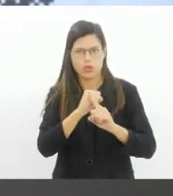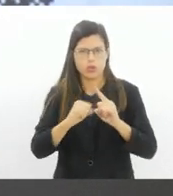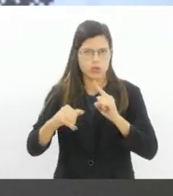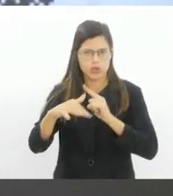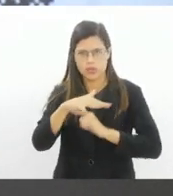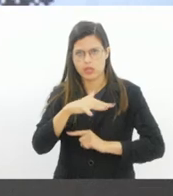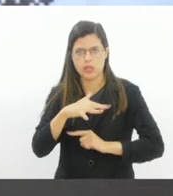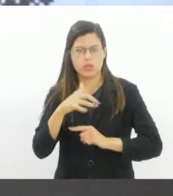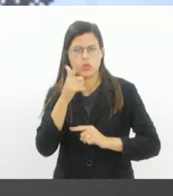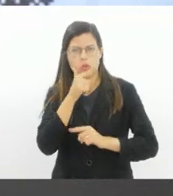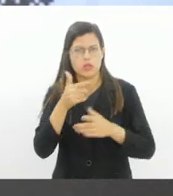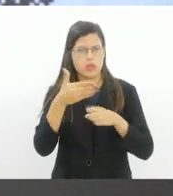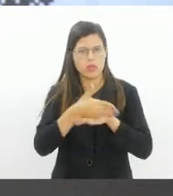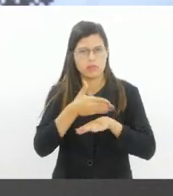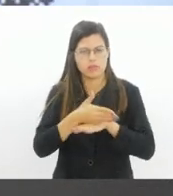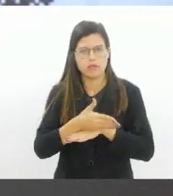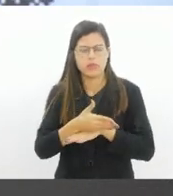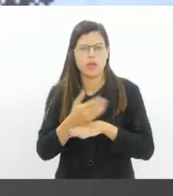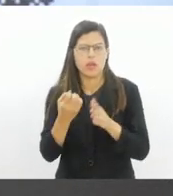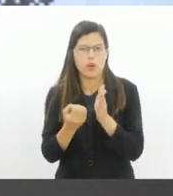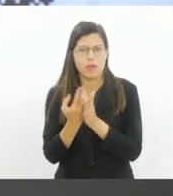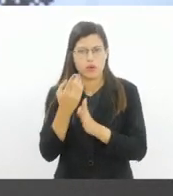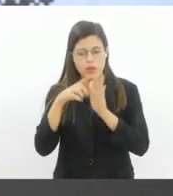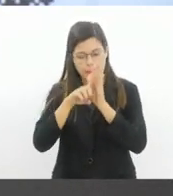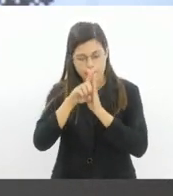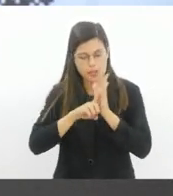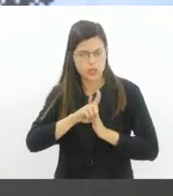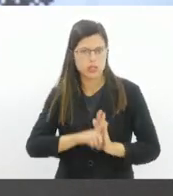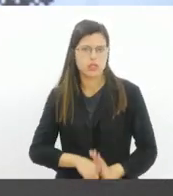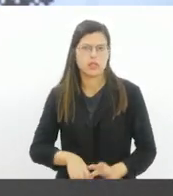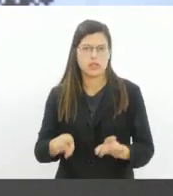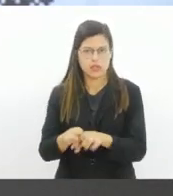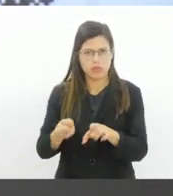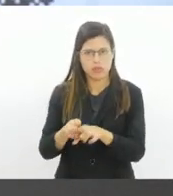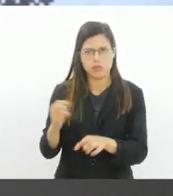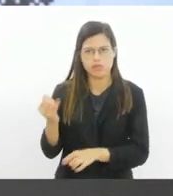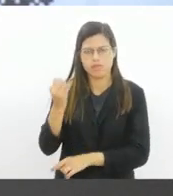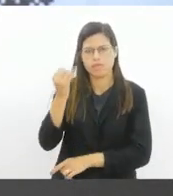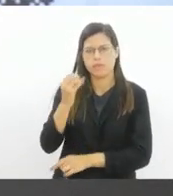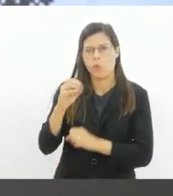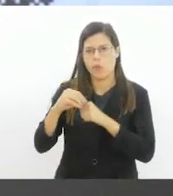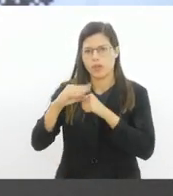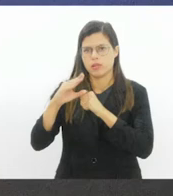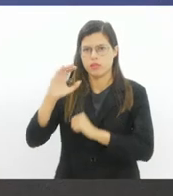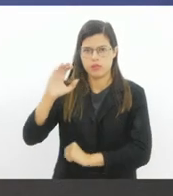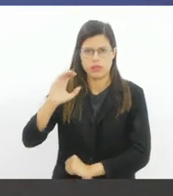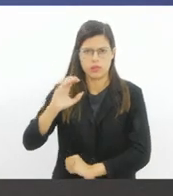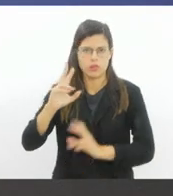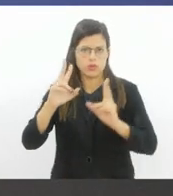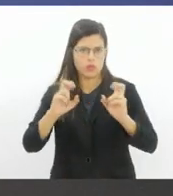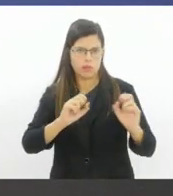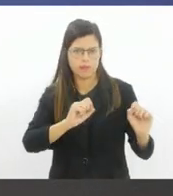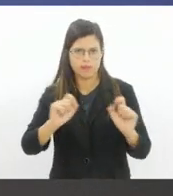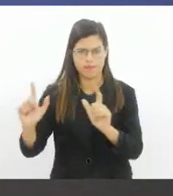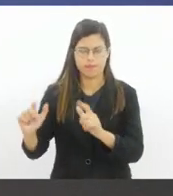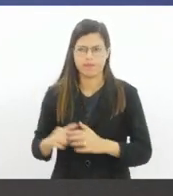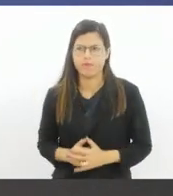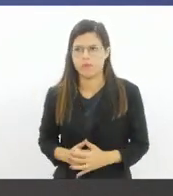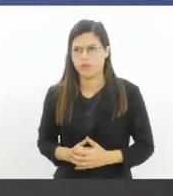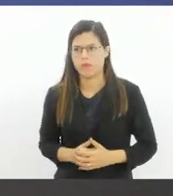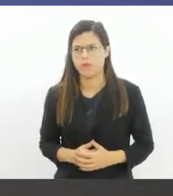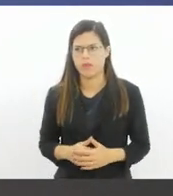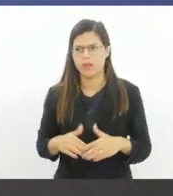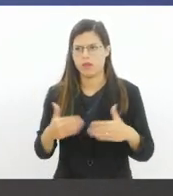trabalhos, né, pesquisas sobre isso. É importante conhecimento científico sobre esses temas. Pode passar, por gentileza.